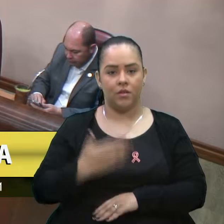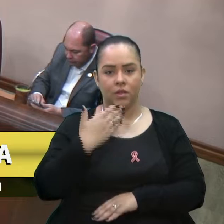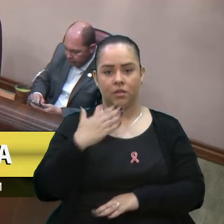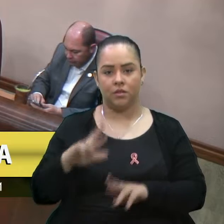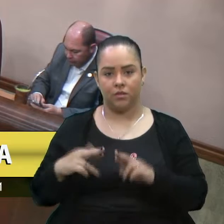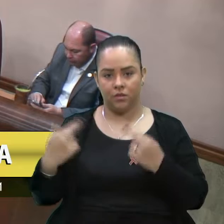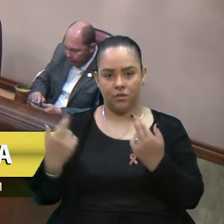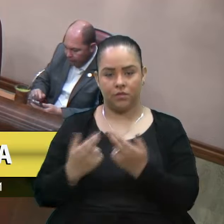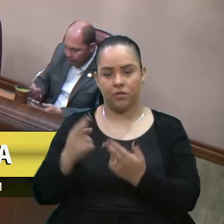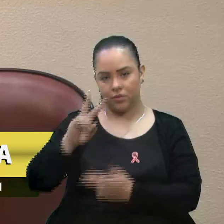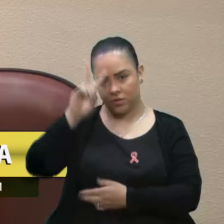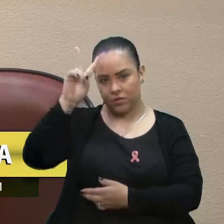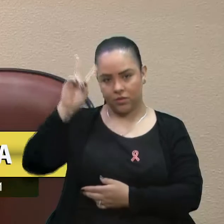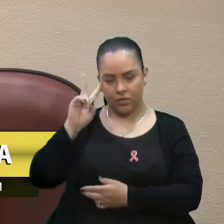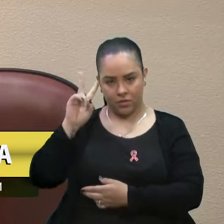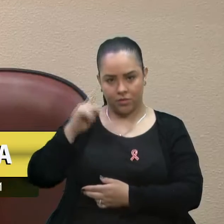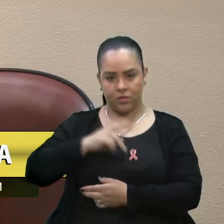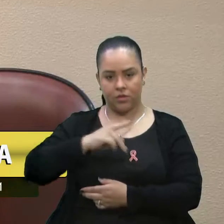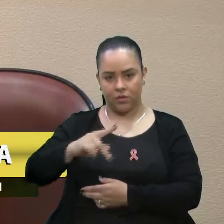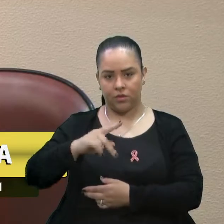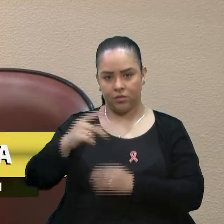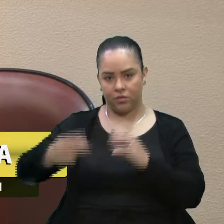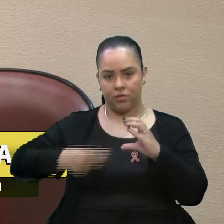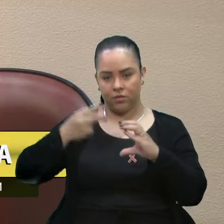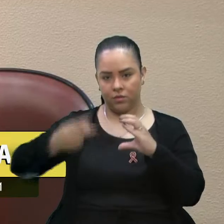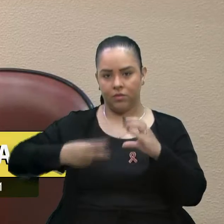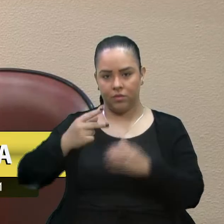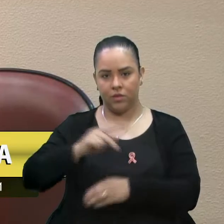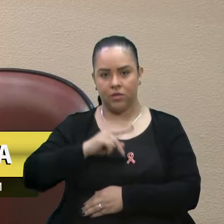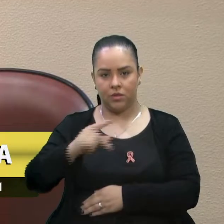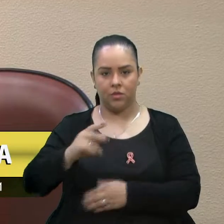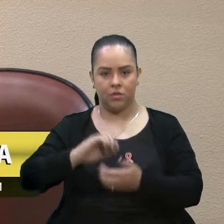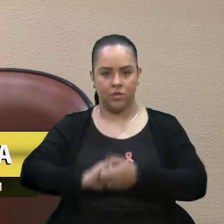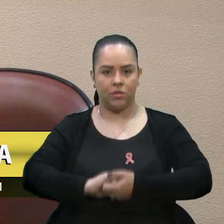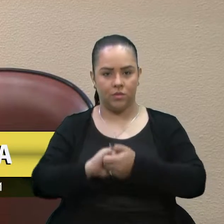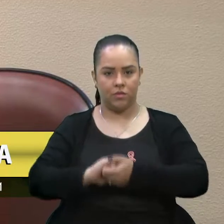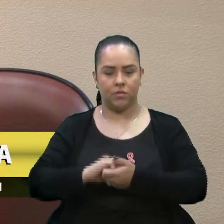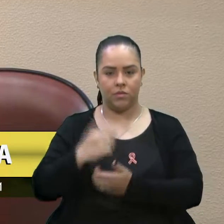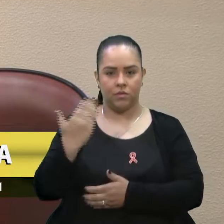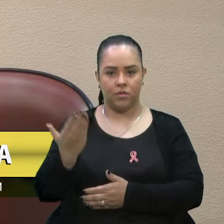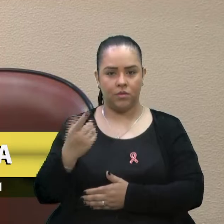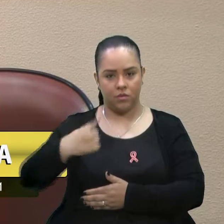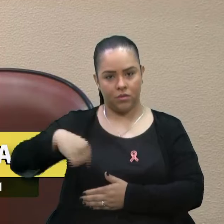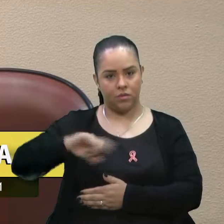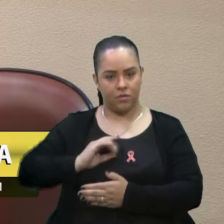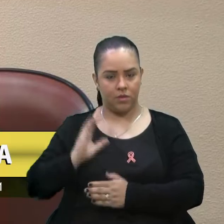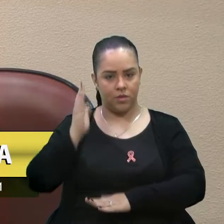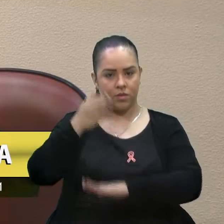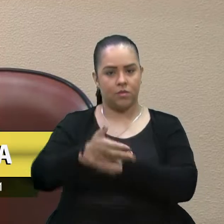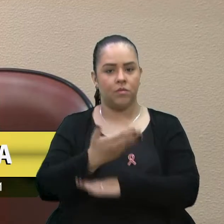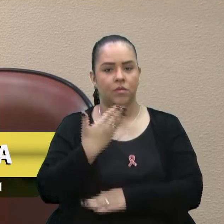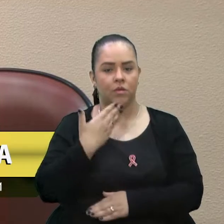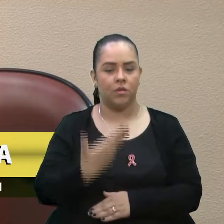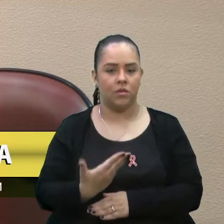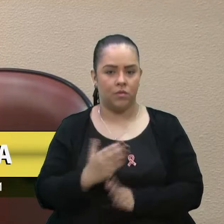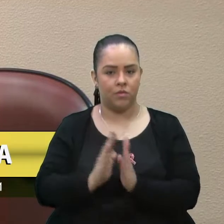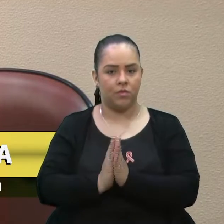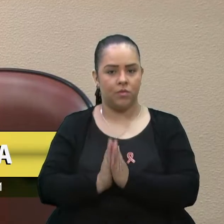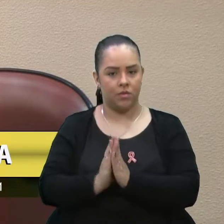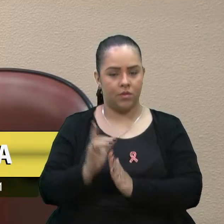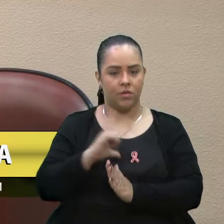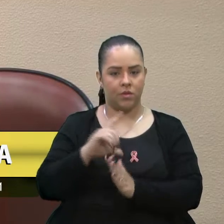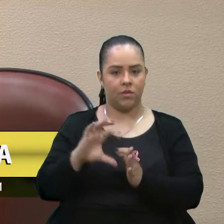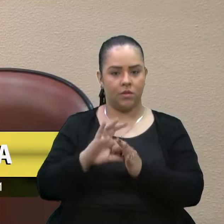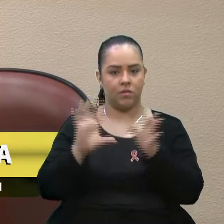ao senhor Velocino Ex, presidente da Câmara de Vereadores. Senhor presidente, ao cumprimentá-lo, vimos através deste solicitar a gentileza da cedência do